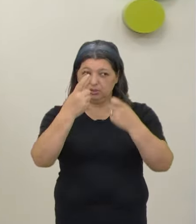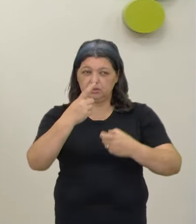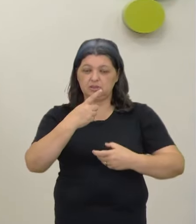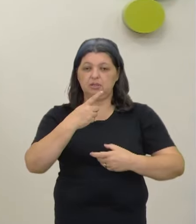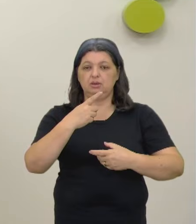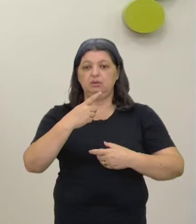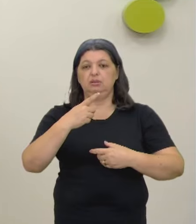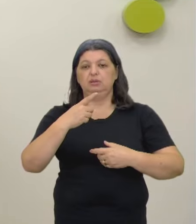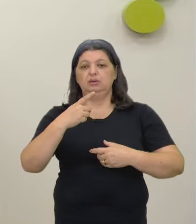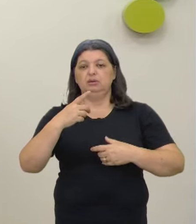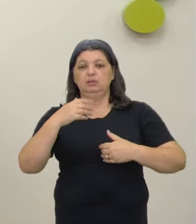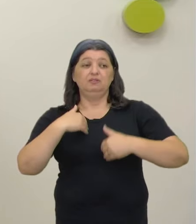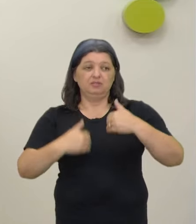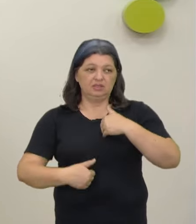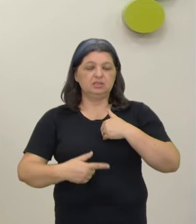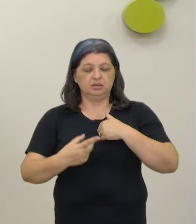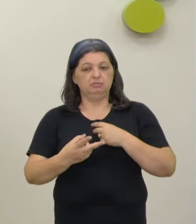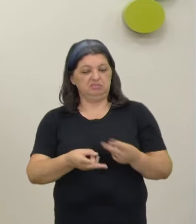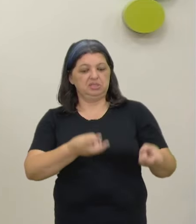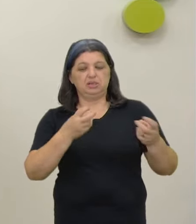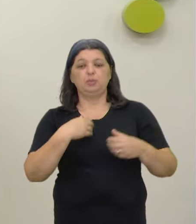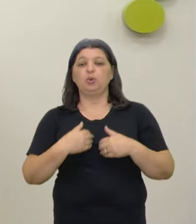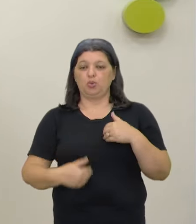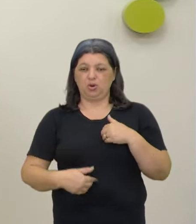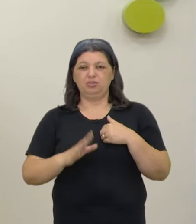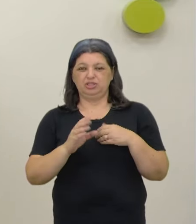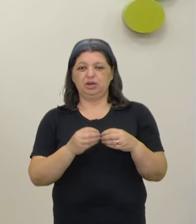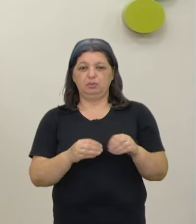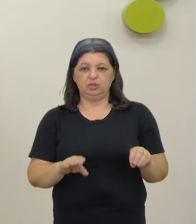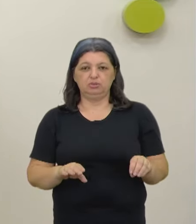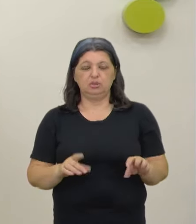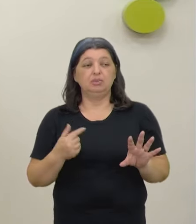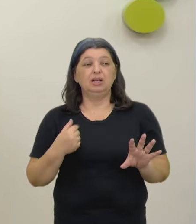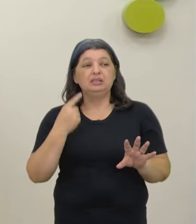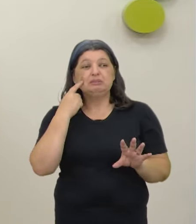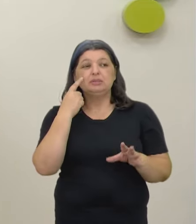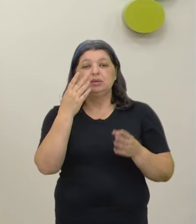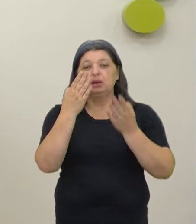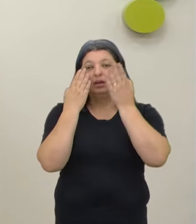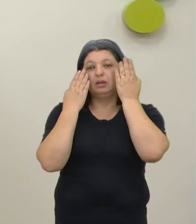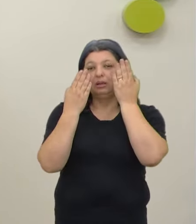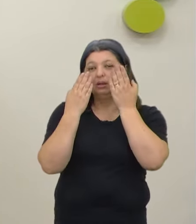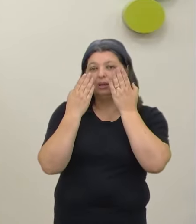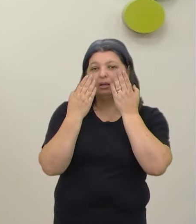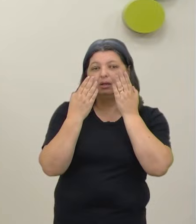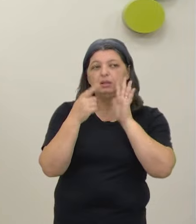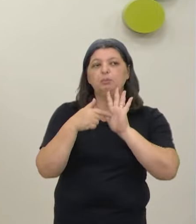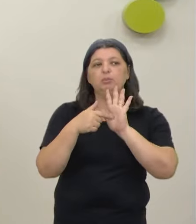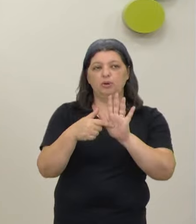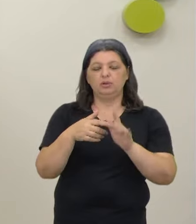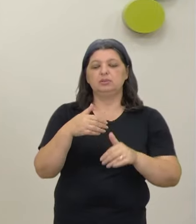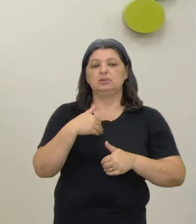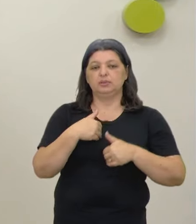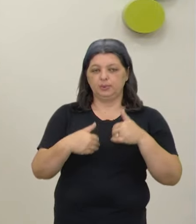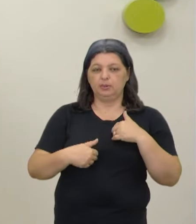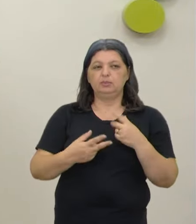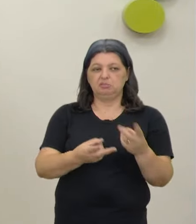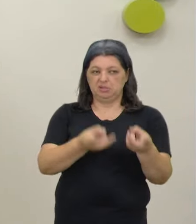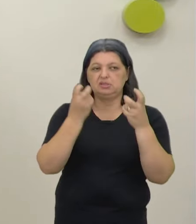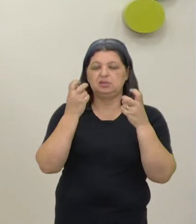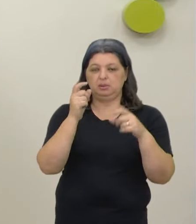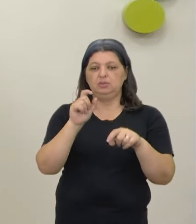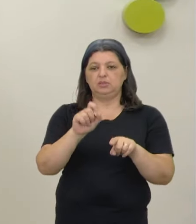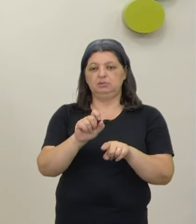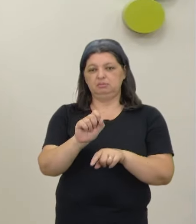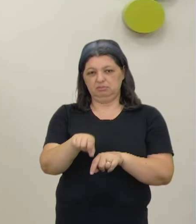lógico que você vê o corpo afetado. Mas se você vê uma violência psicológica, o corpo também é afetado, né? A